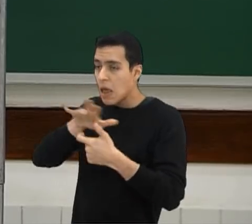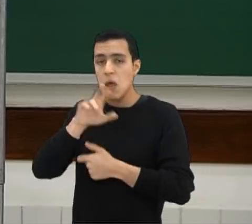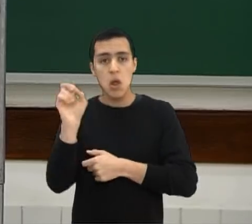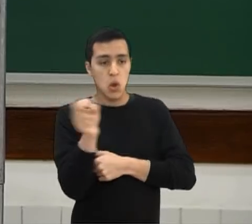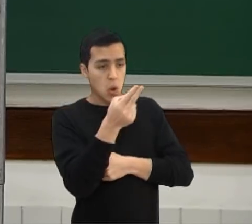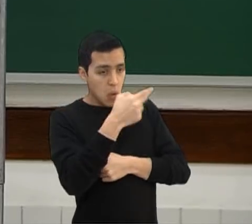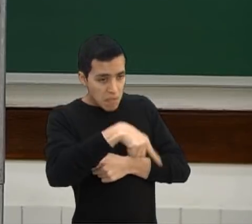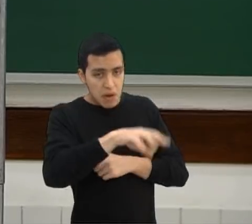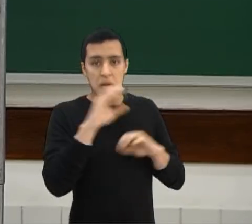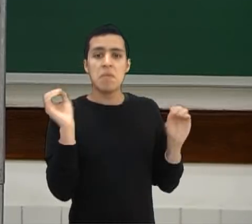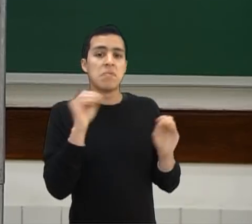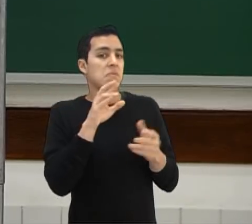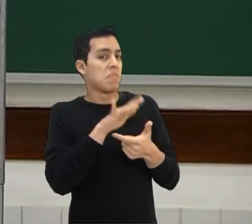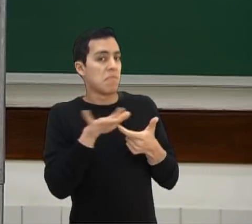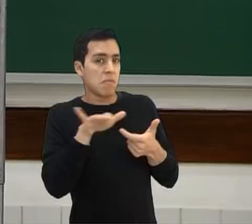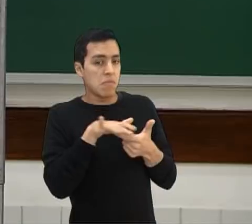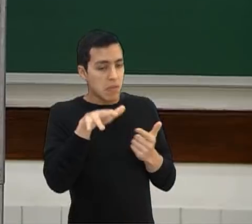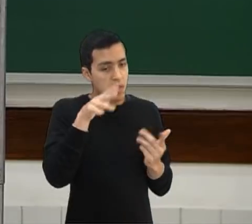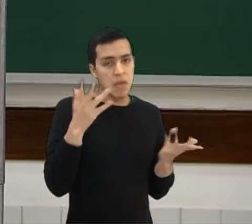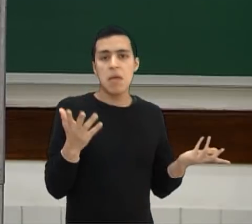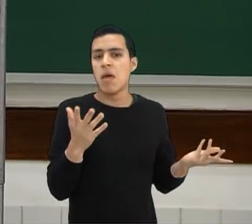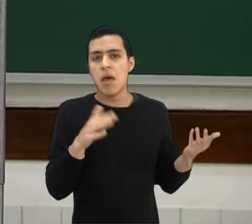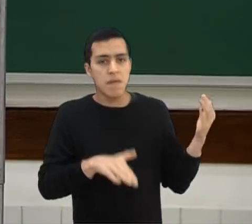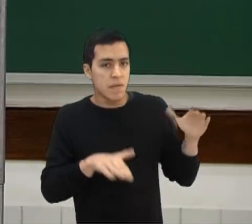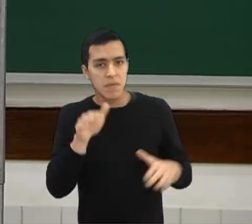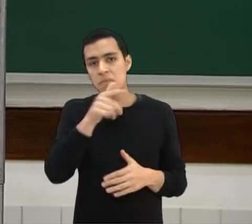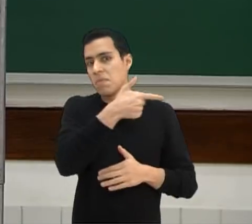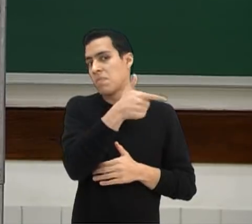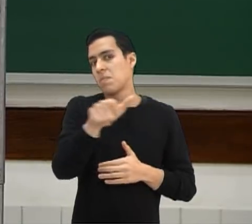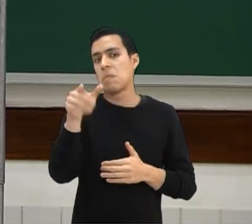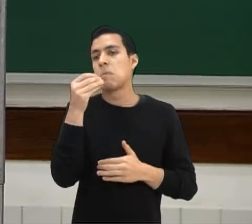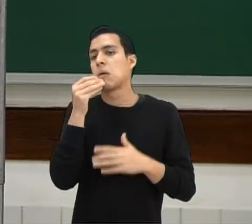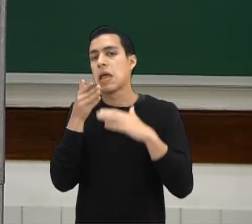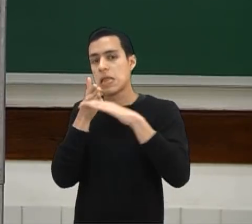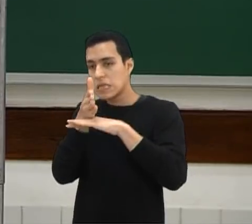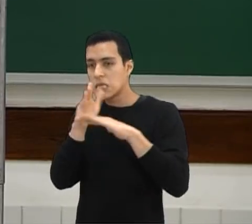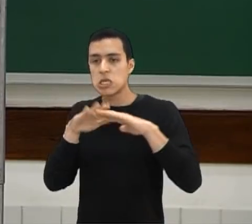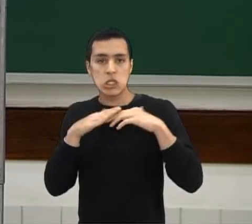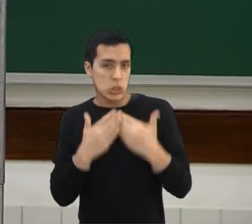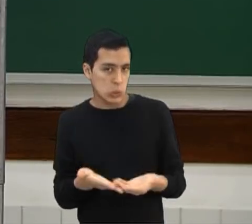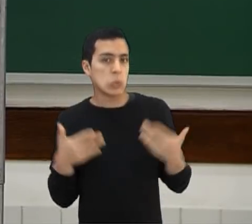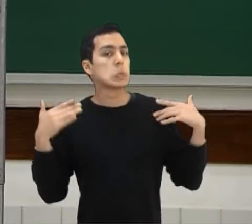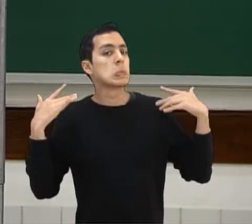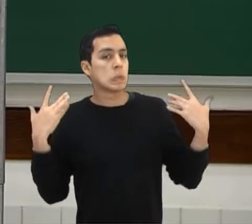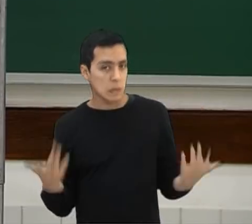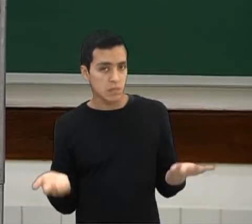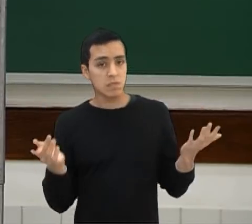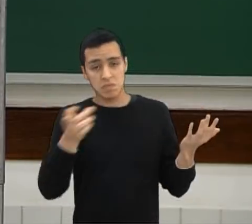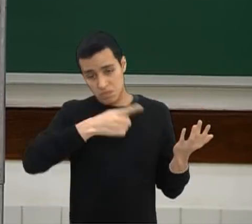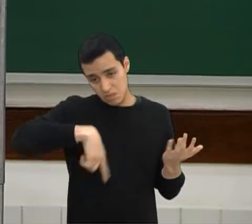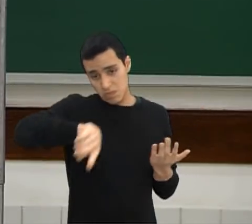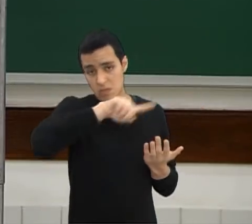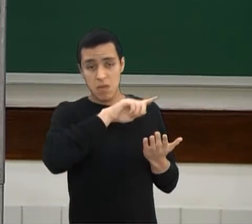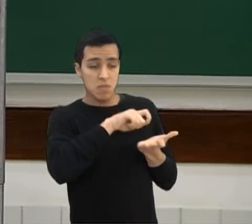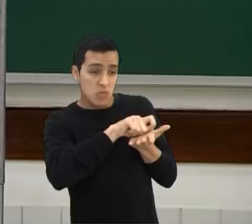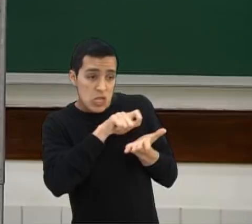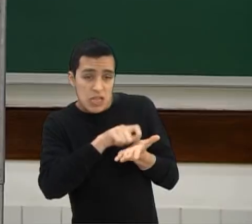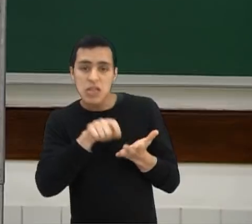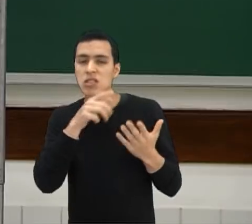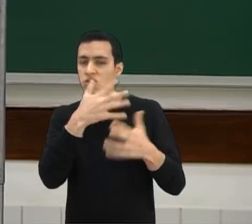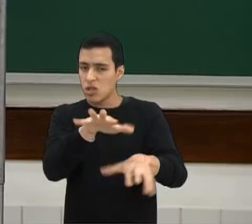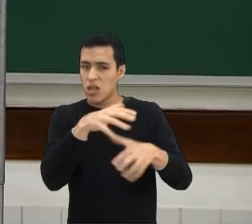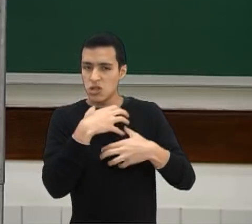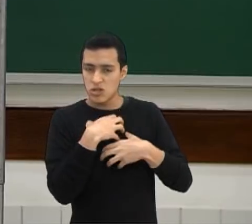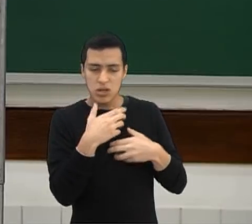tido acesso ao letramento, né? Dela, de repente, não ter tido a oportunidade de frequentar os bancos escolares, né? A variante linguística que